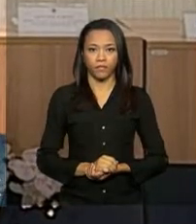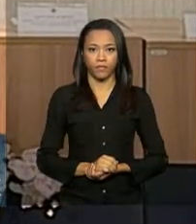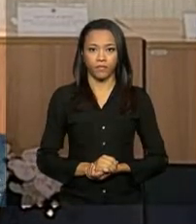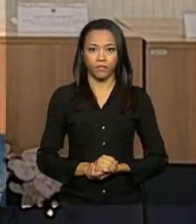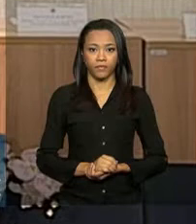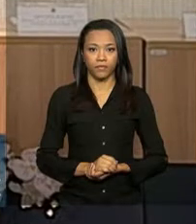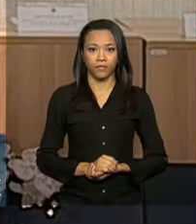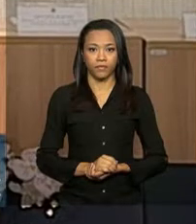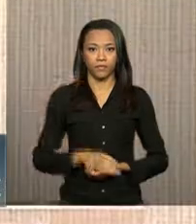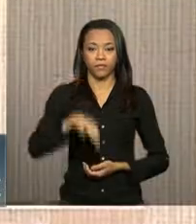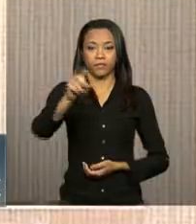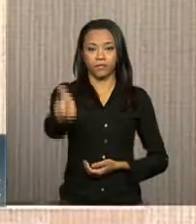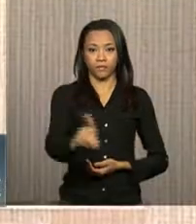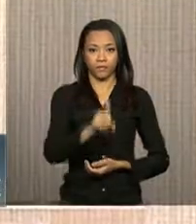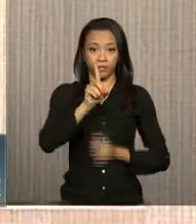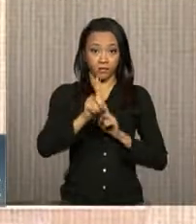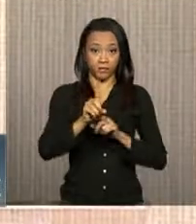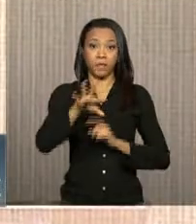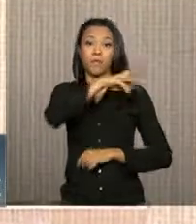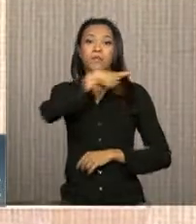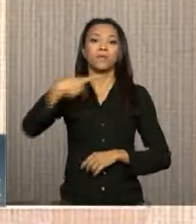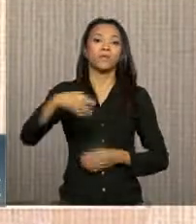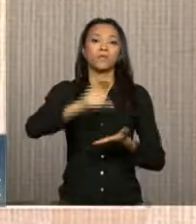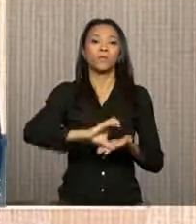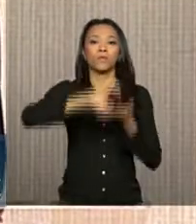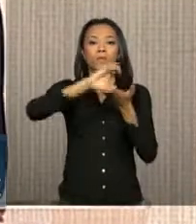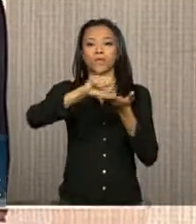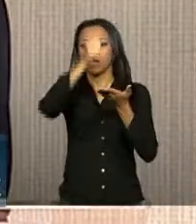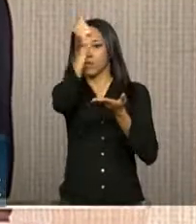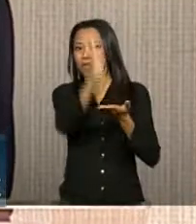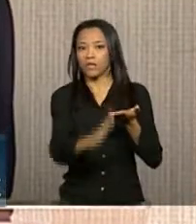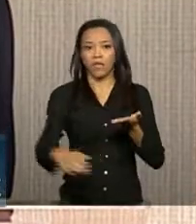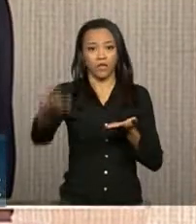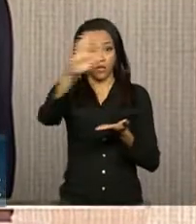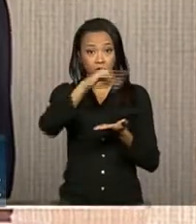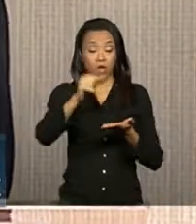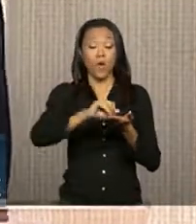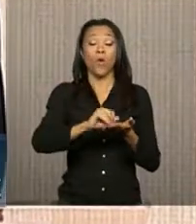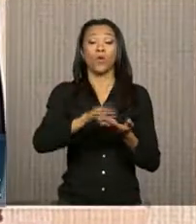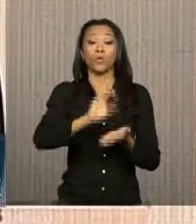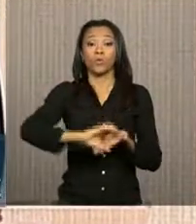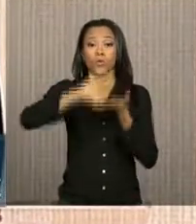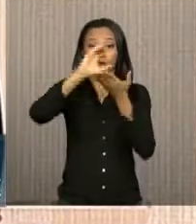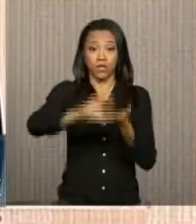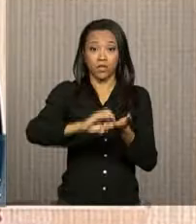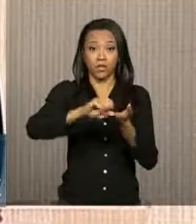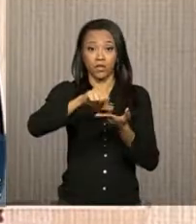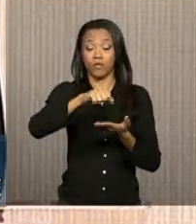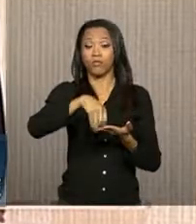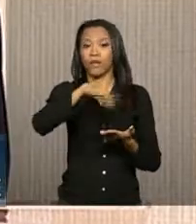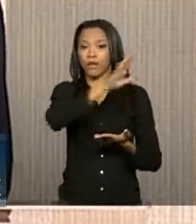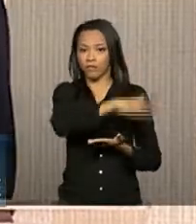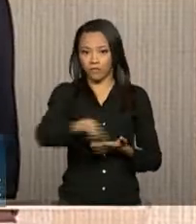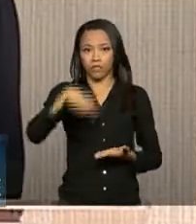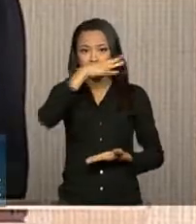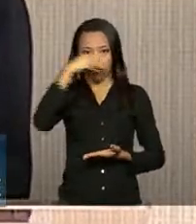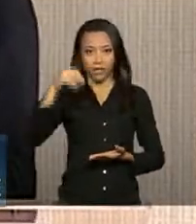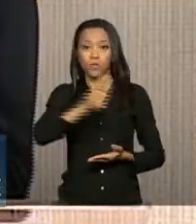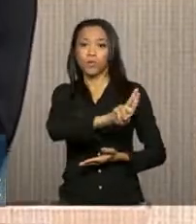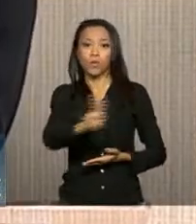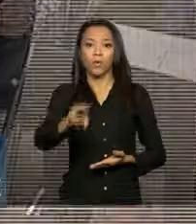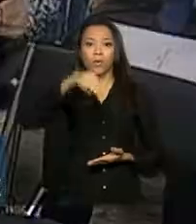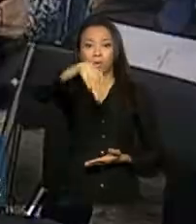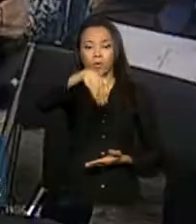a presidente do conselho nacional dos direitos da criança e do adolescente míriam maria josé dos santos